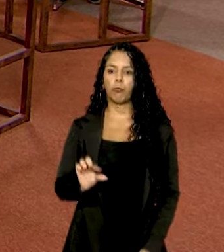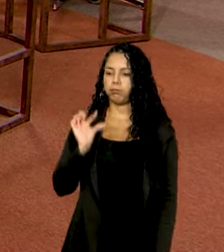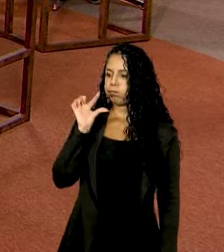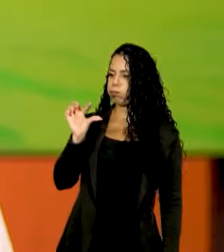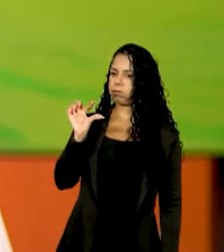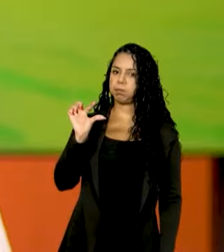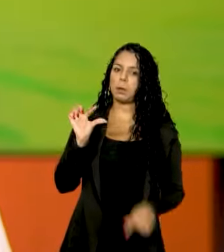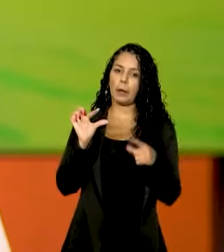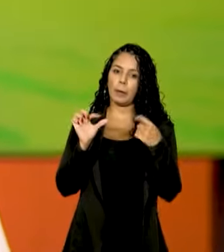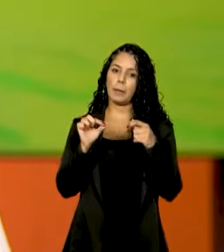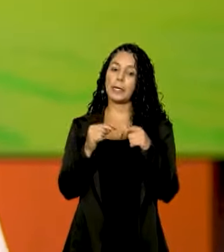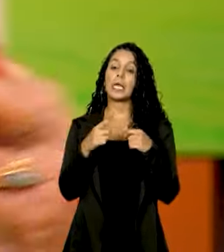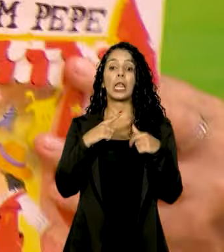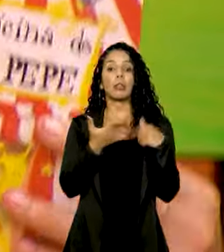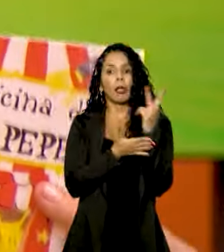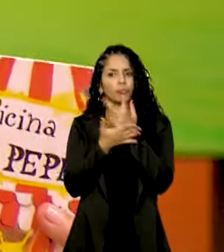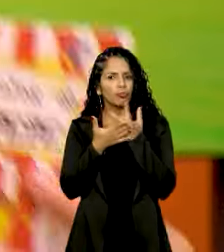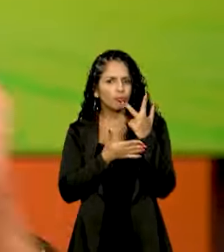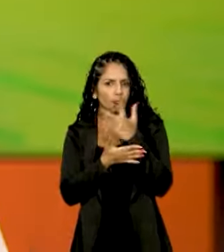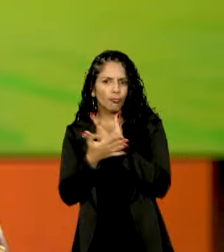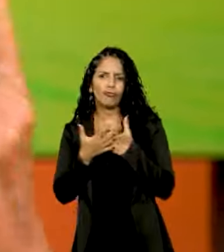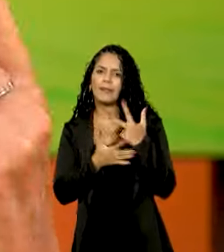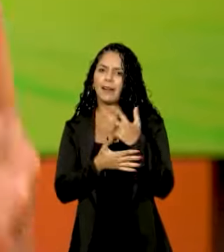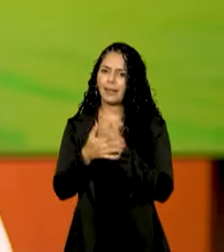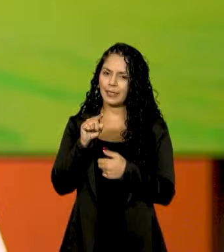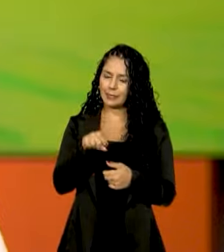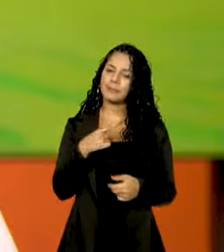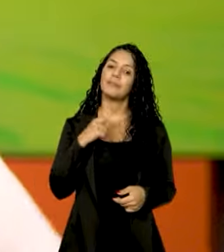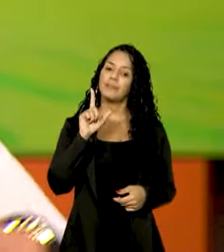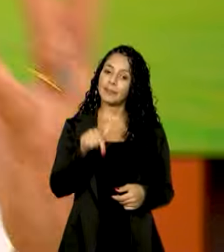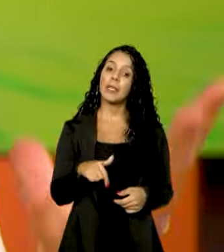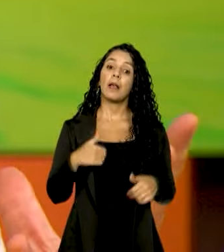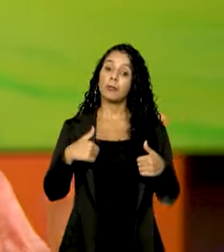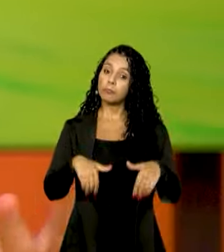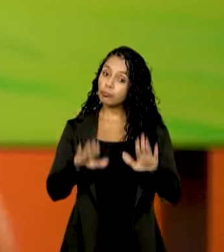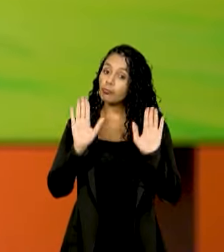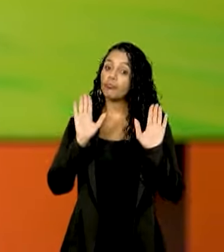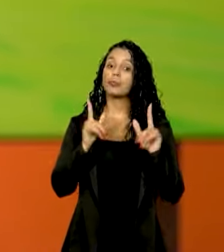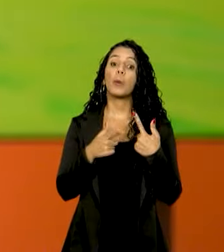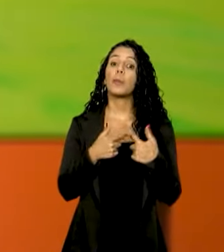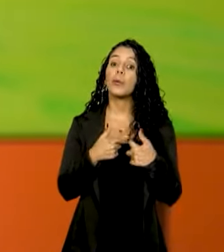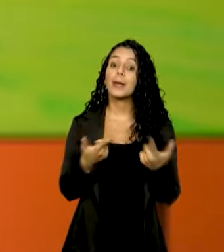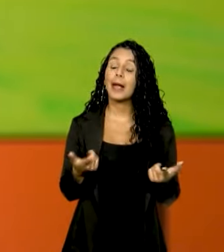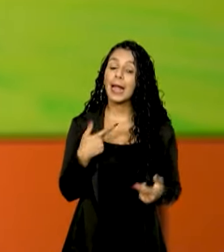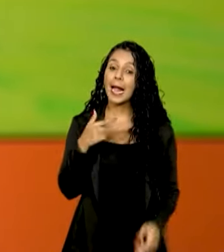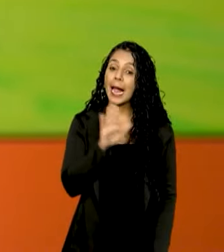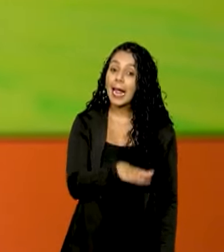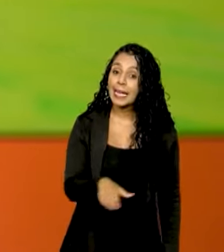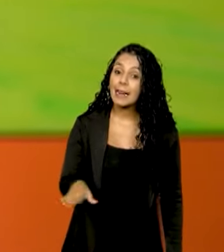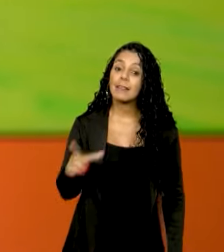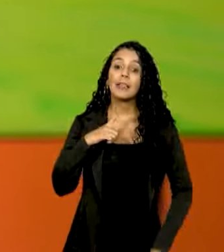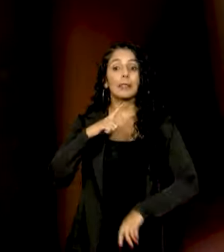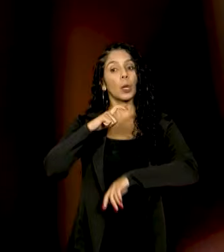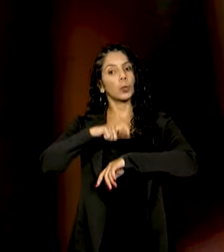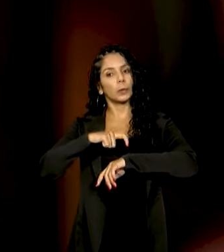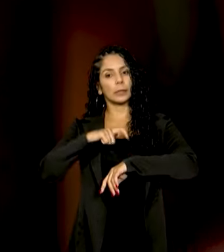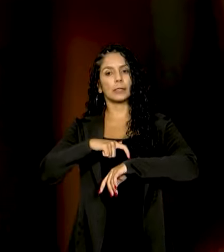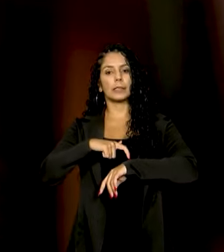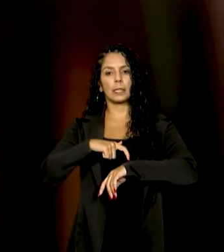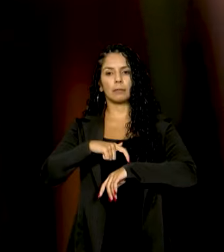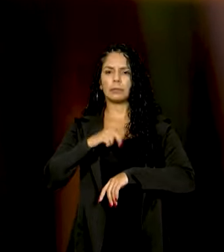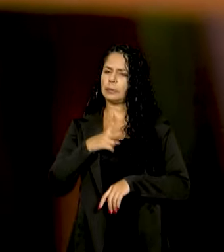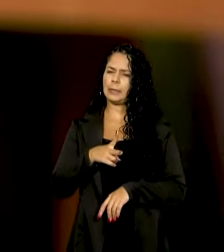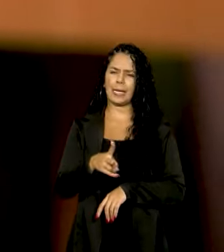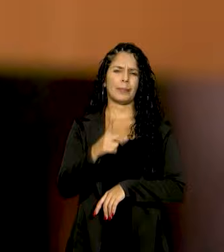né? Eles têm grandes ilustrações, né? E eles vão... Porque a criança tem um tempo